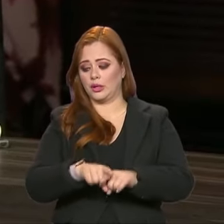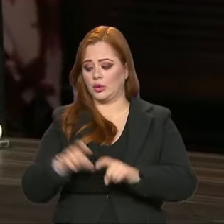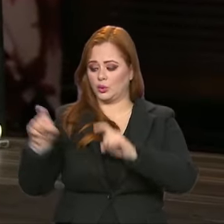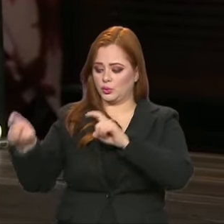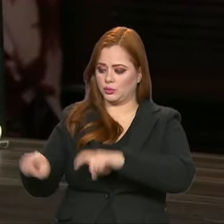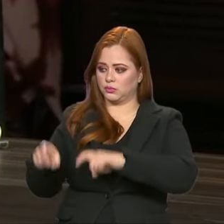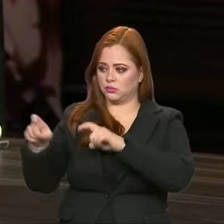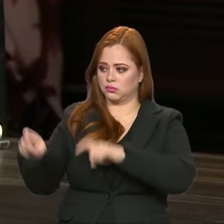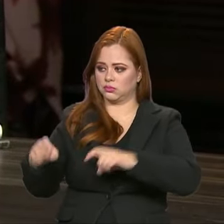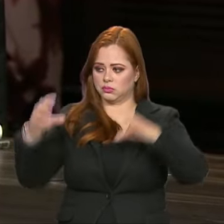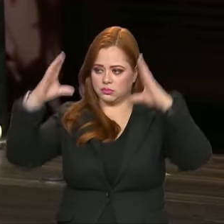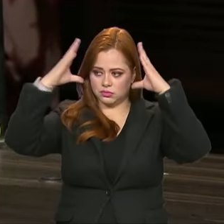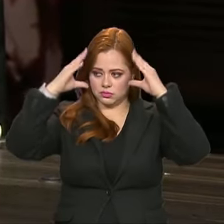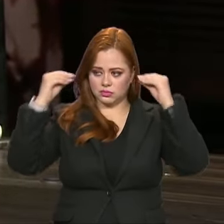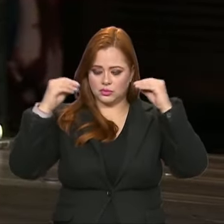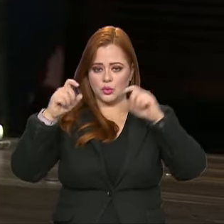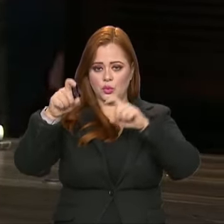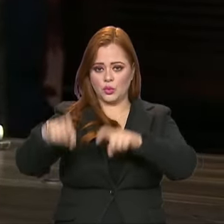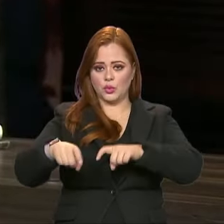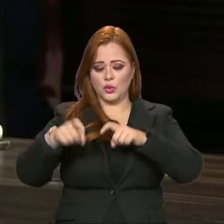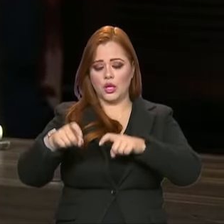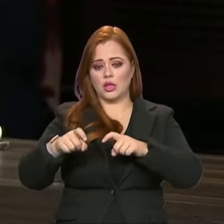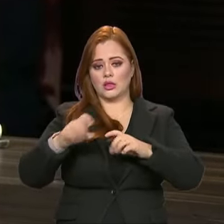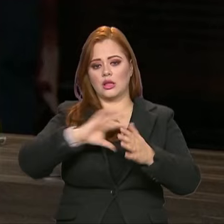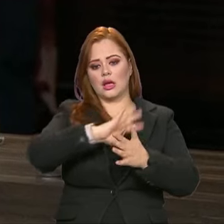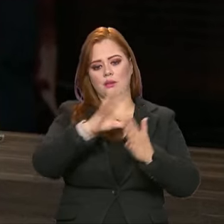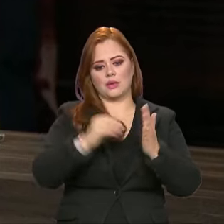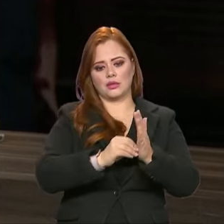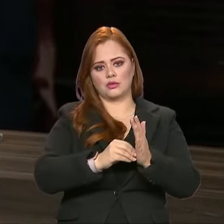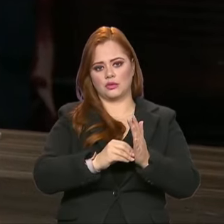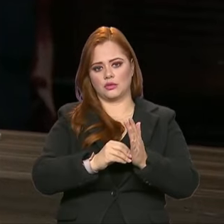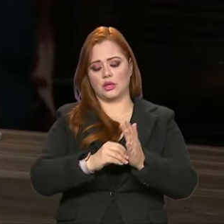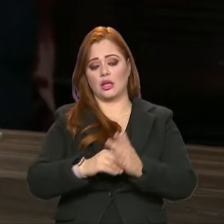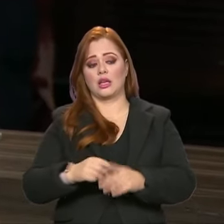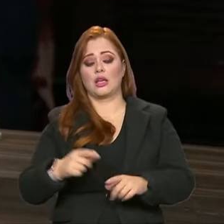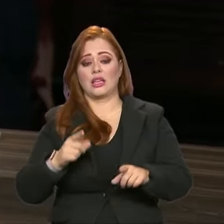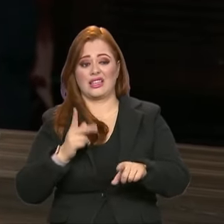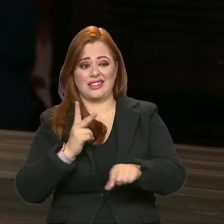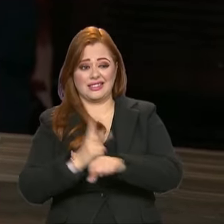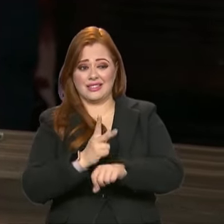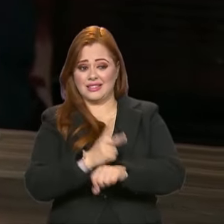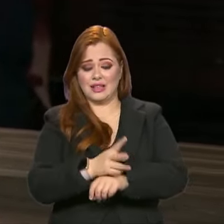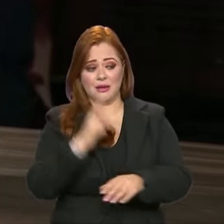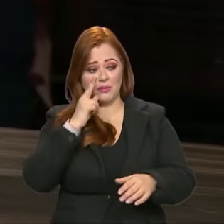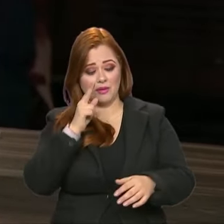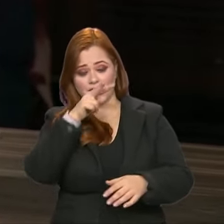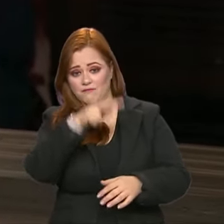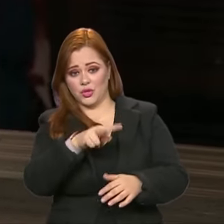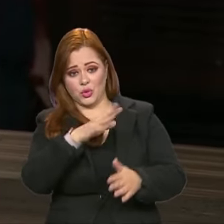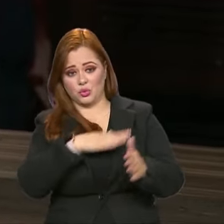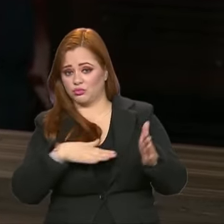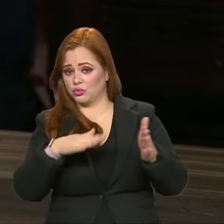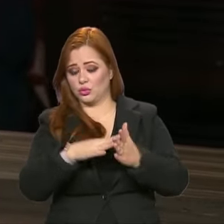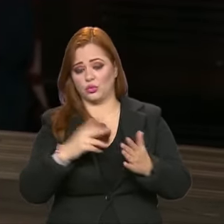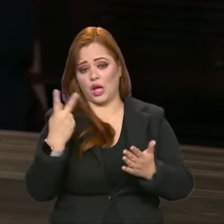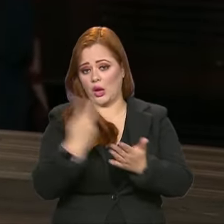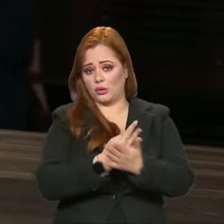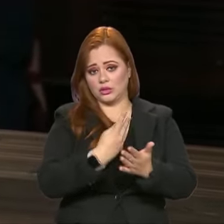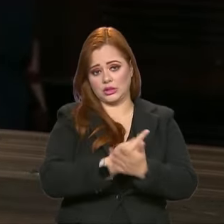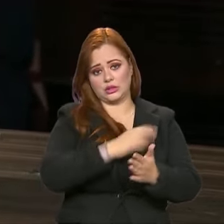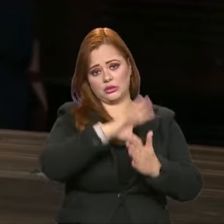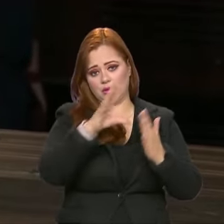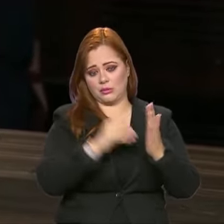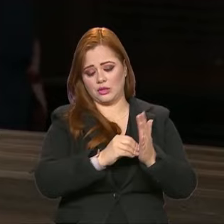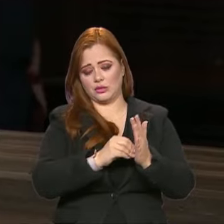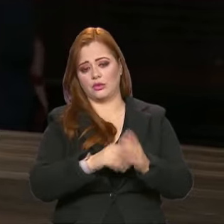e camponesas da Amazônia que estiveram presentes no Diálogos da Amazônia e se organizam na Via Campesina. São mais